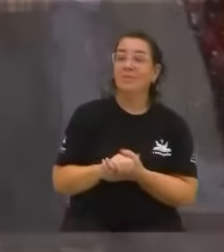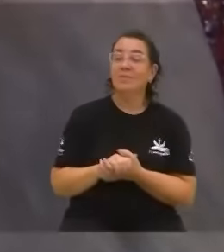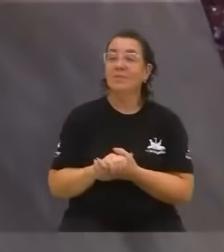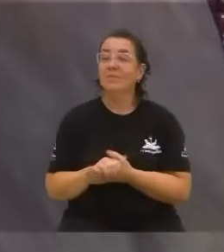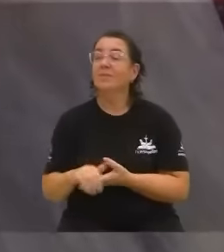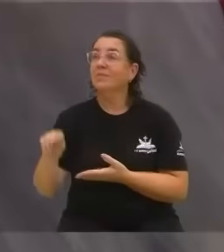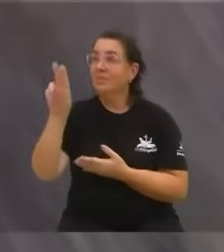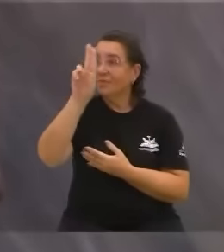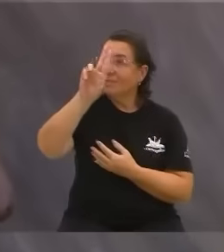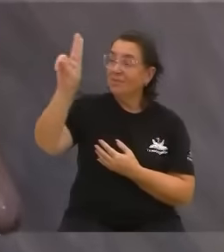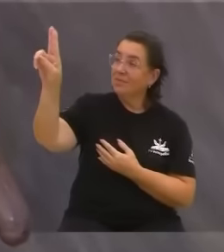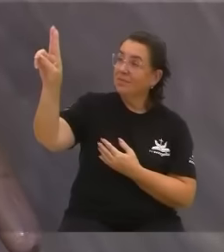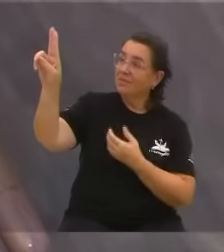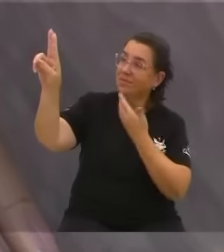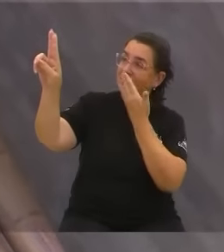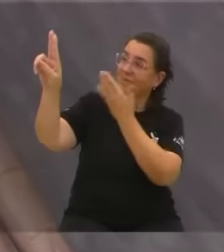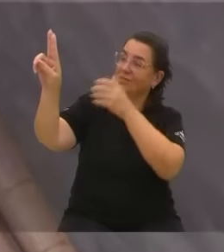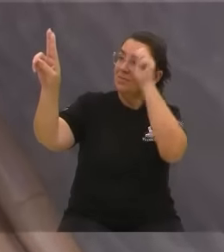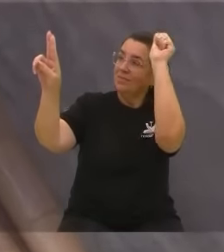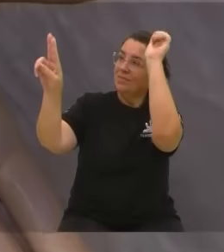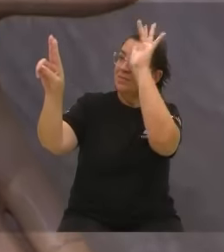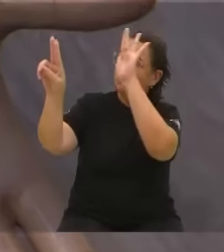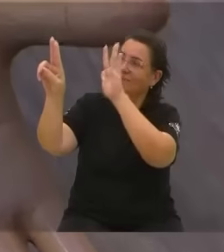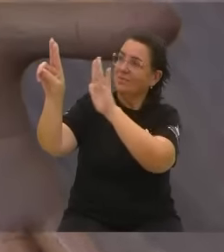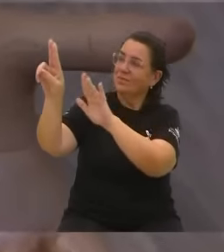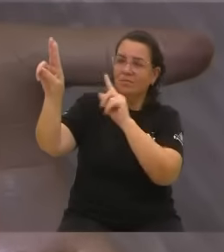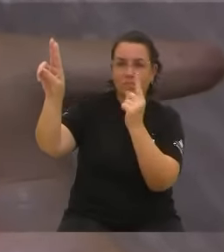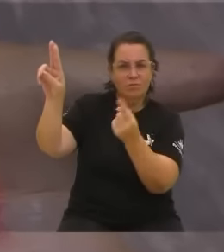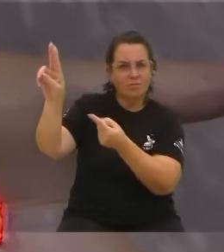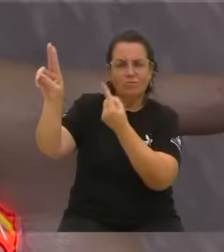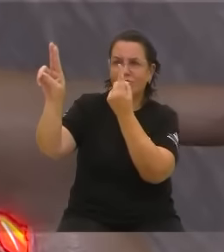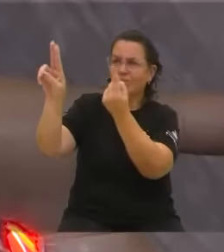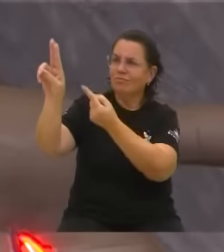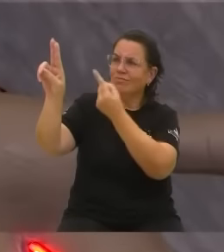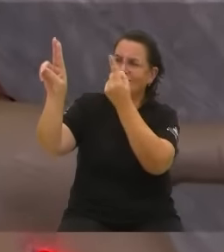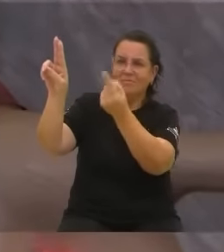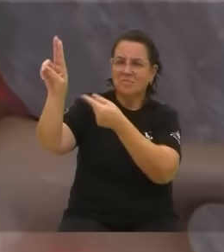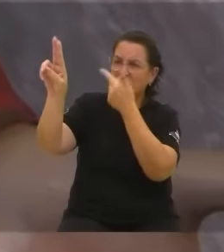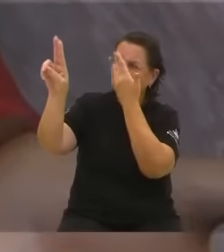Bendirei eternamente vosso nome,